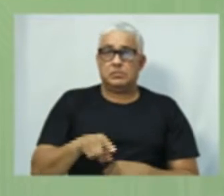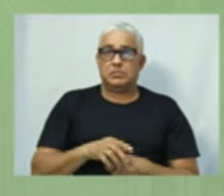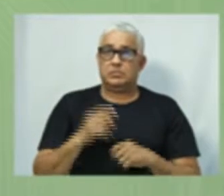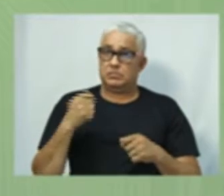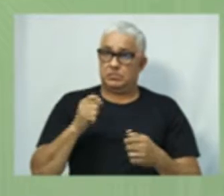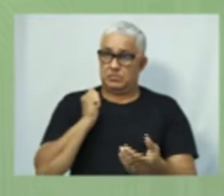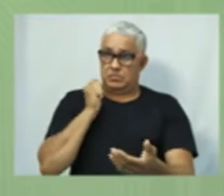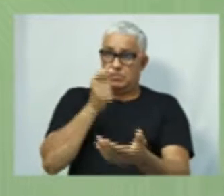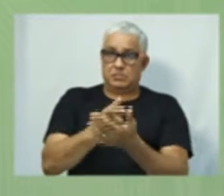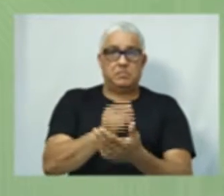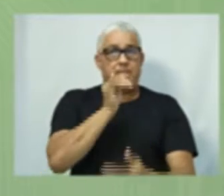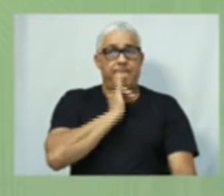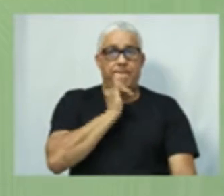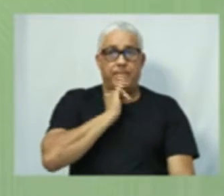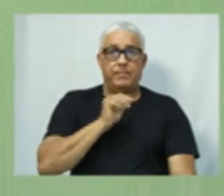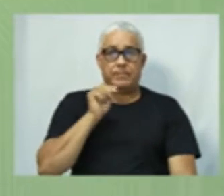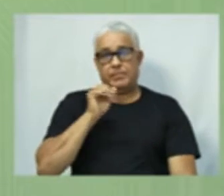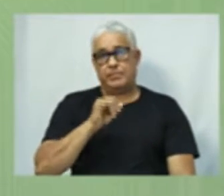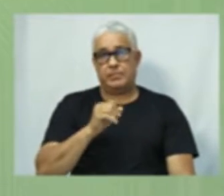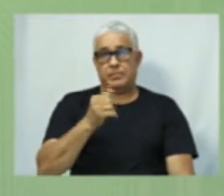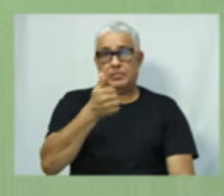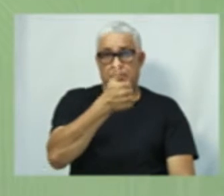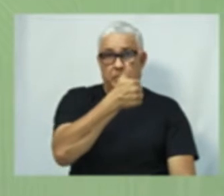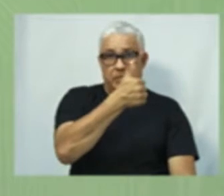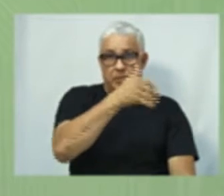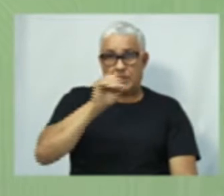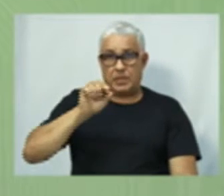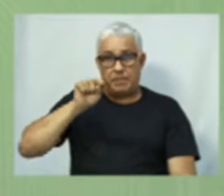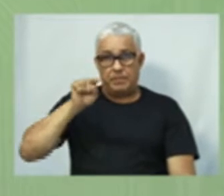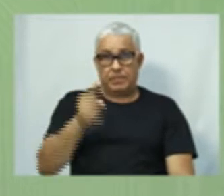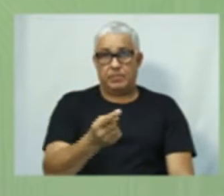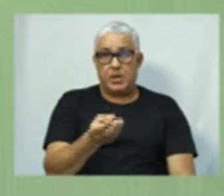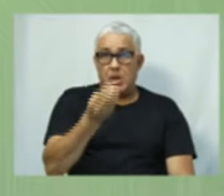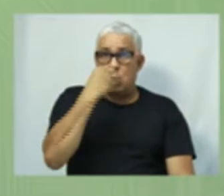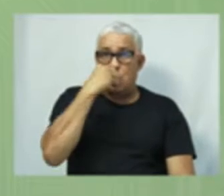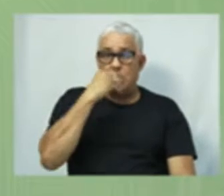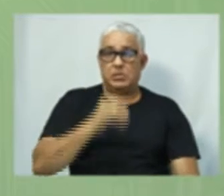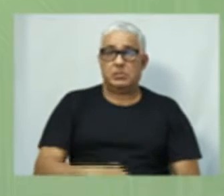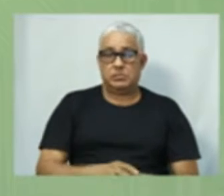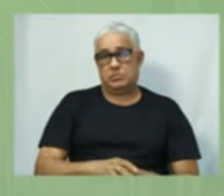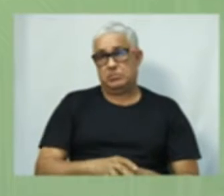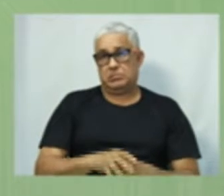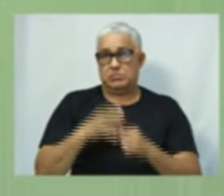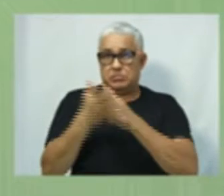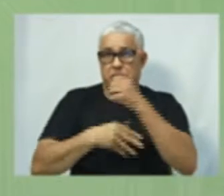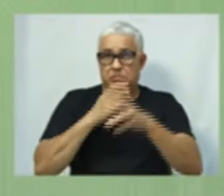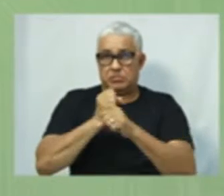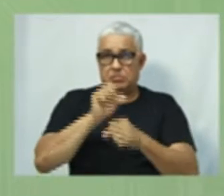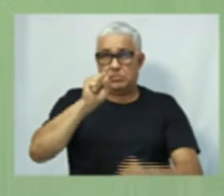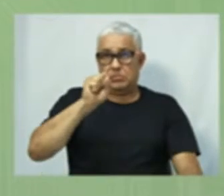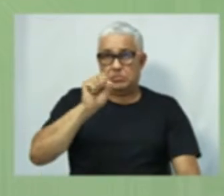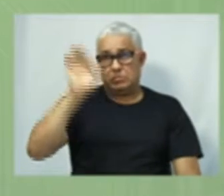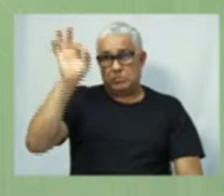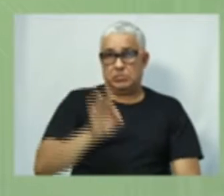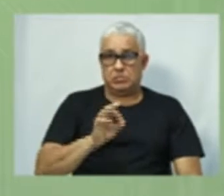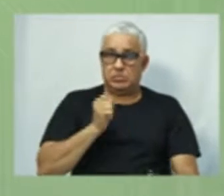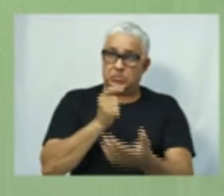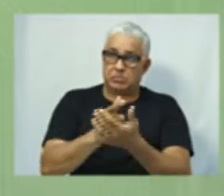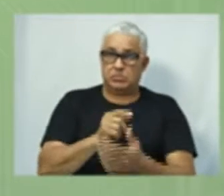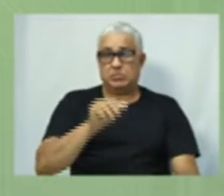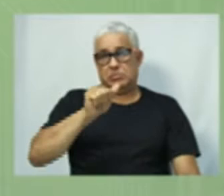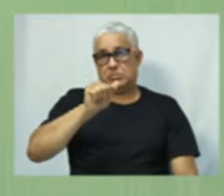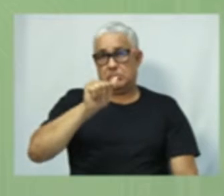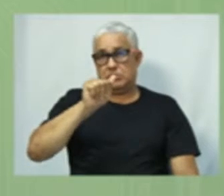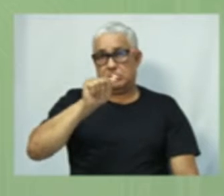ser pago. Exemplo, se foi 100 mil de lucro, a base de cálculo é 8%, então vai ser pago a alíquota em cima